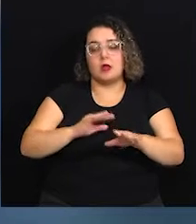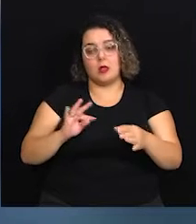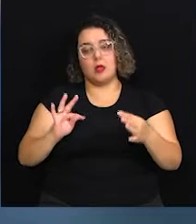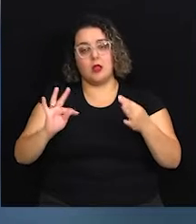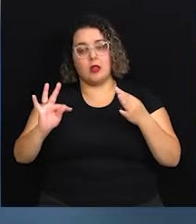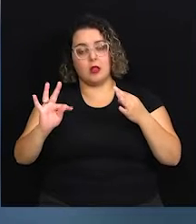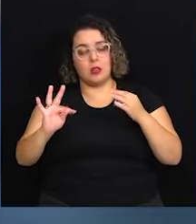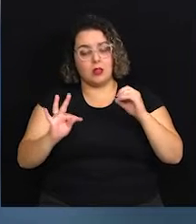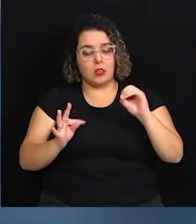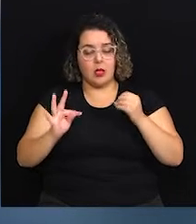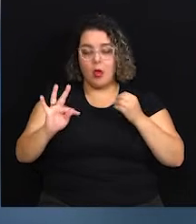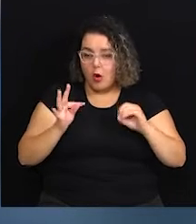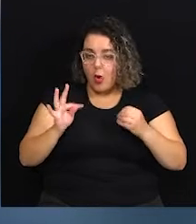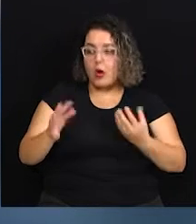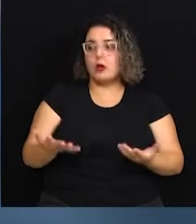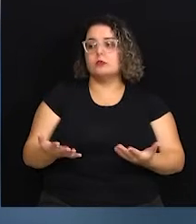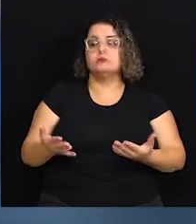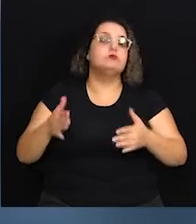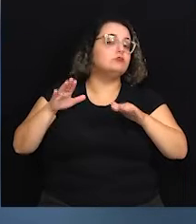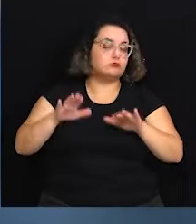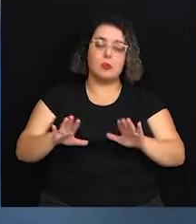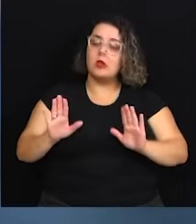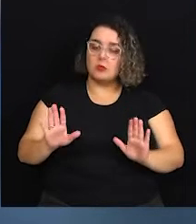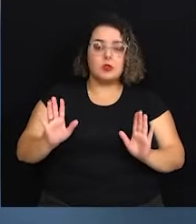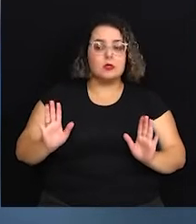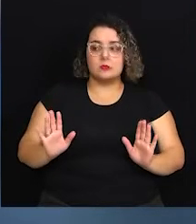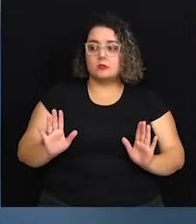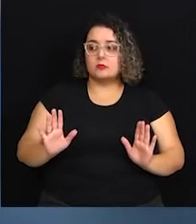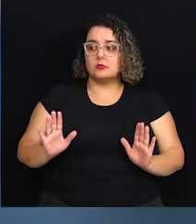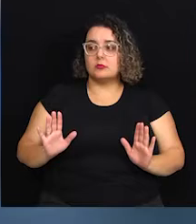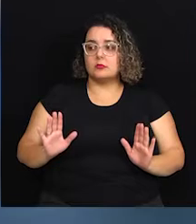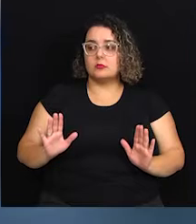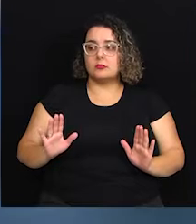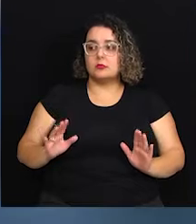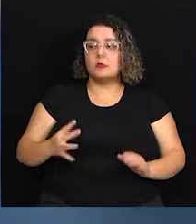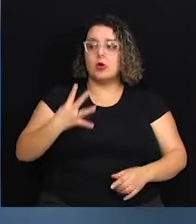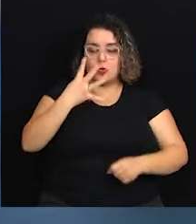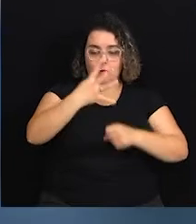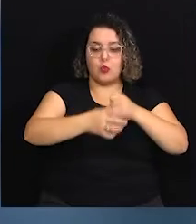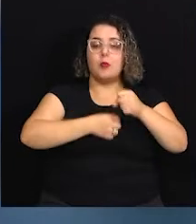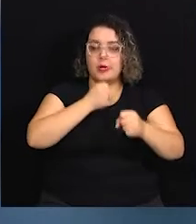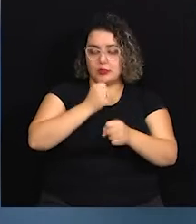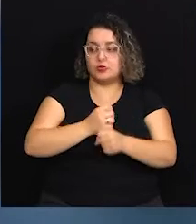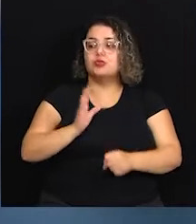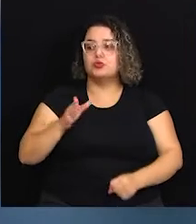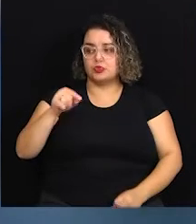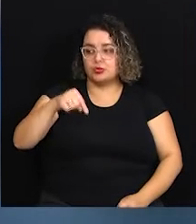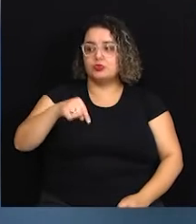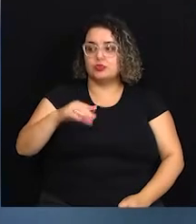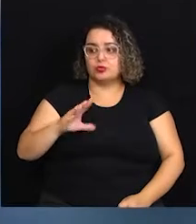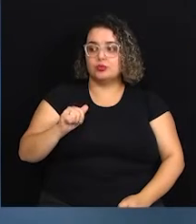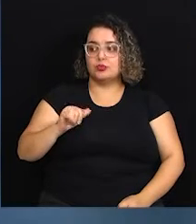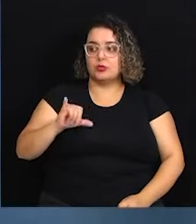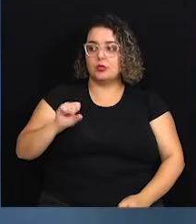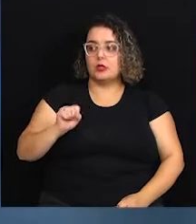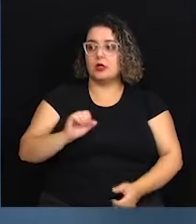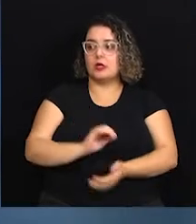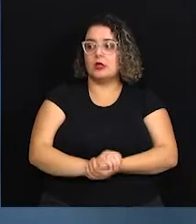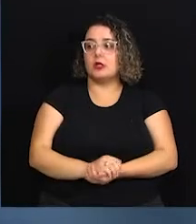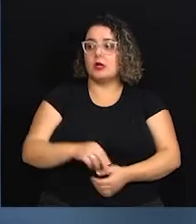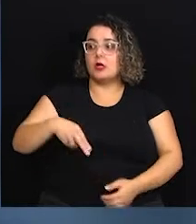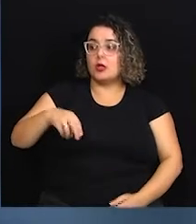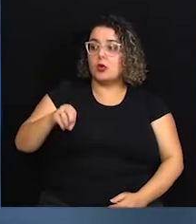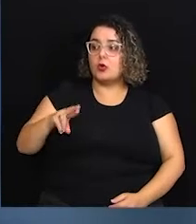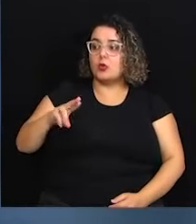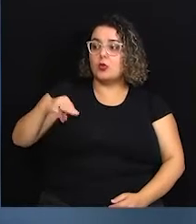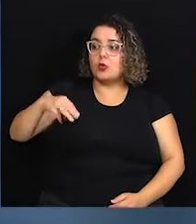TO. Então, eu acabei ficando aqui, e estou aqui já há 4 anos, aqui no Caio. E